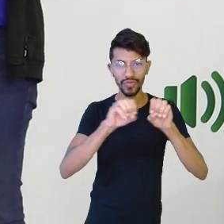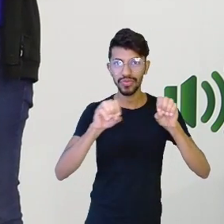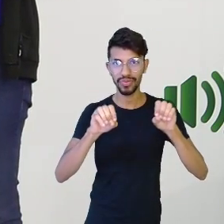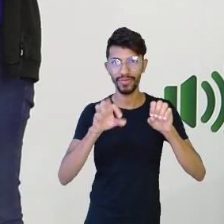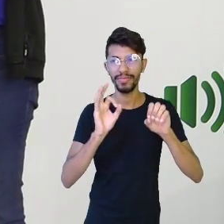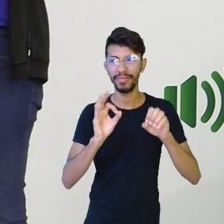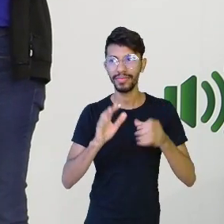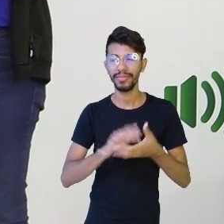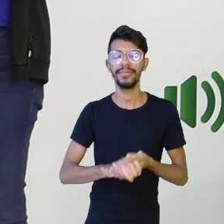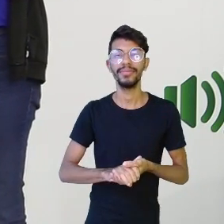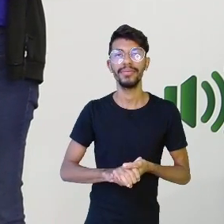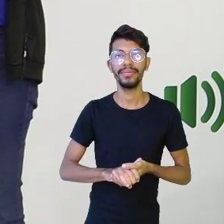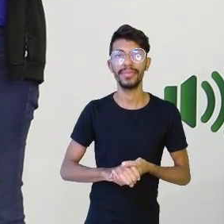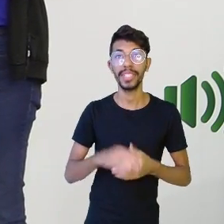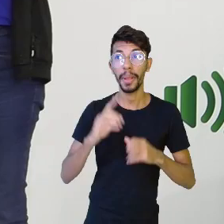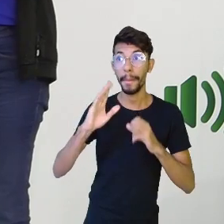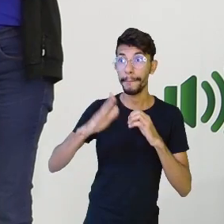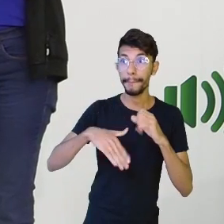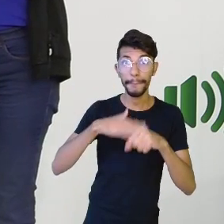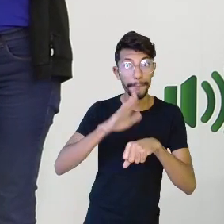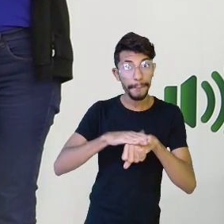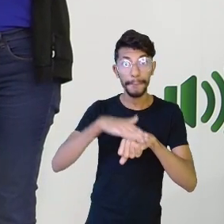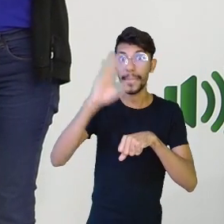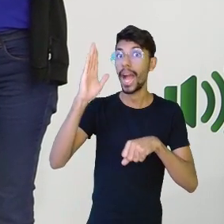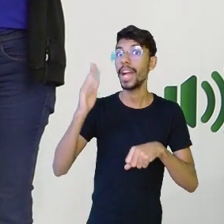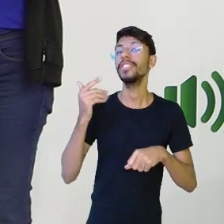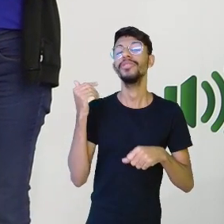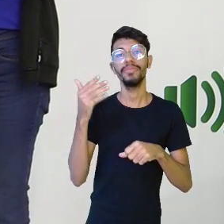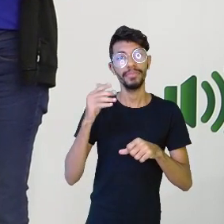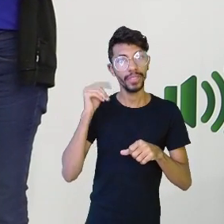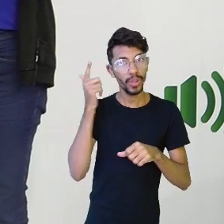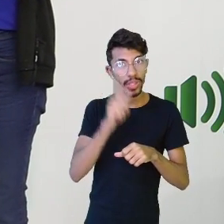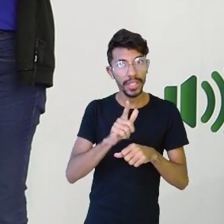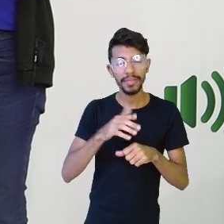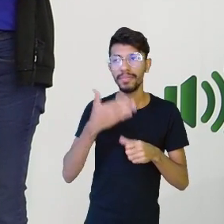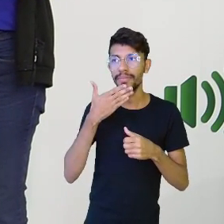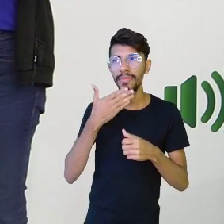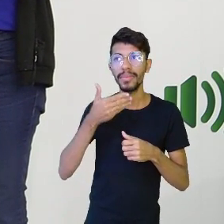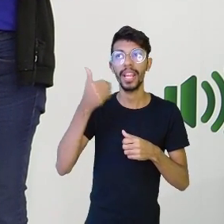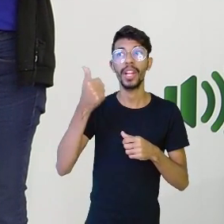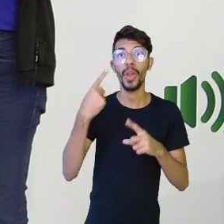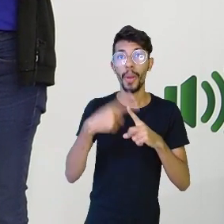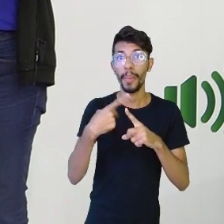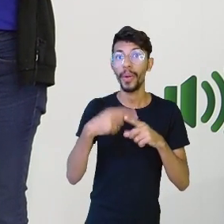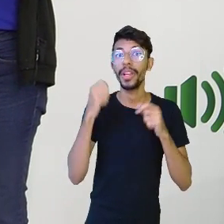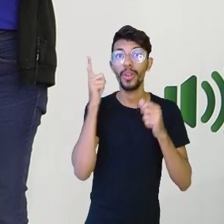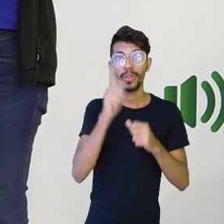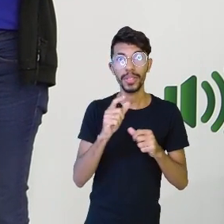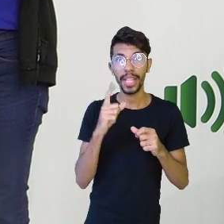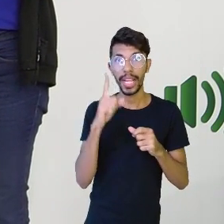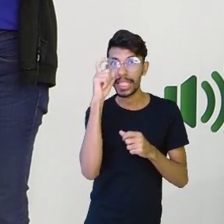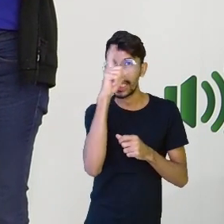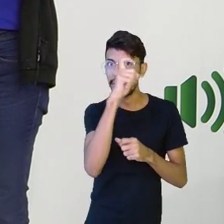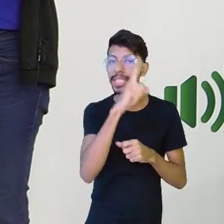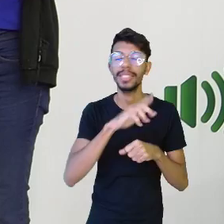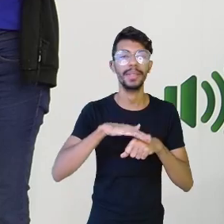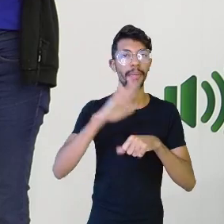higiênico. Quanto mais vocês tiverem, vocês podem dificultar a brincadeira.